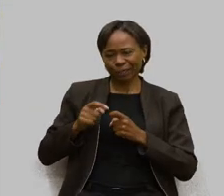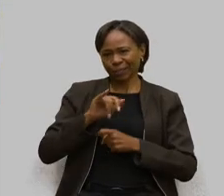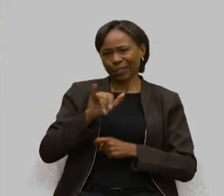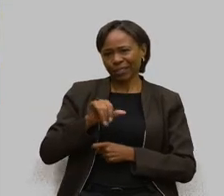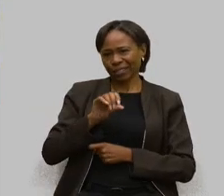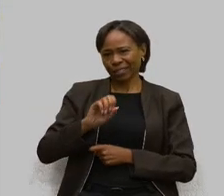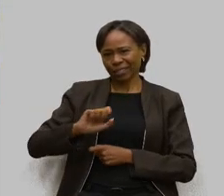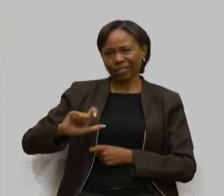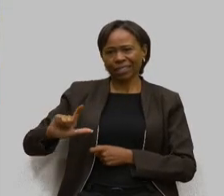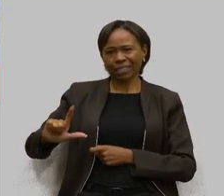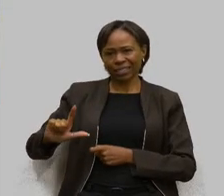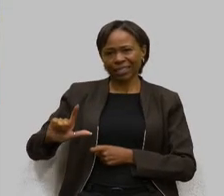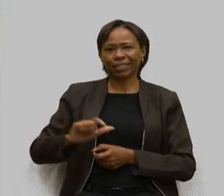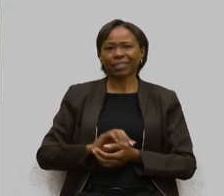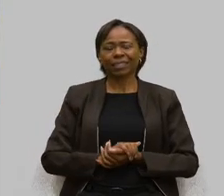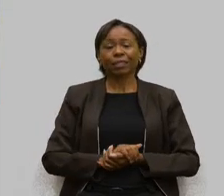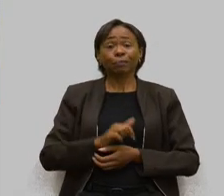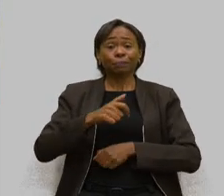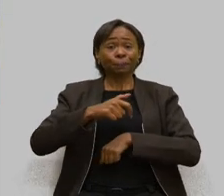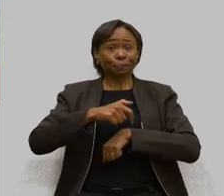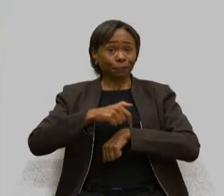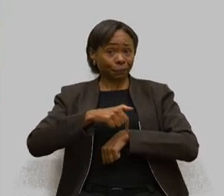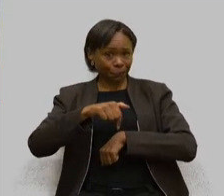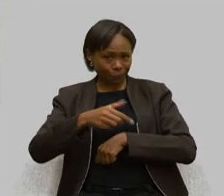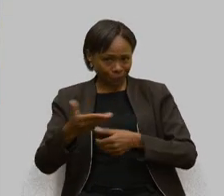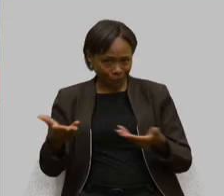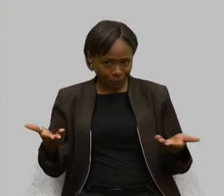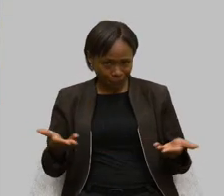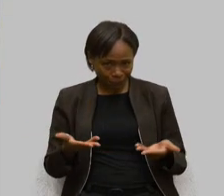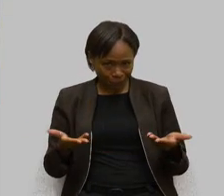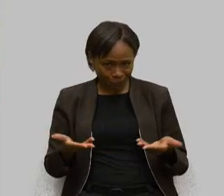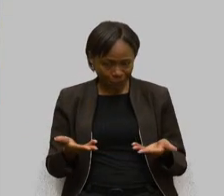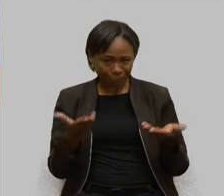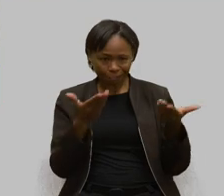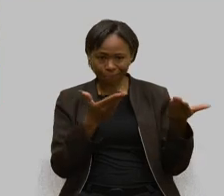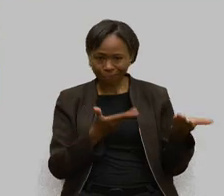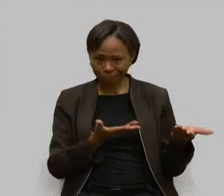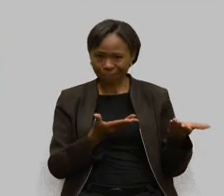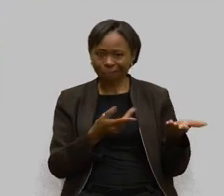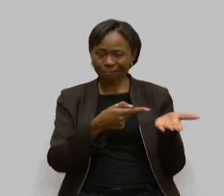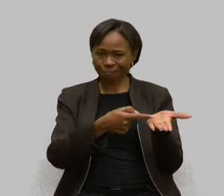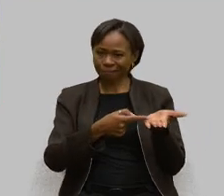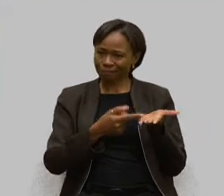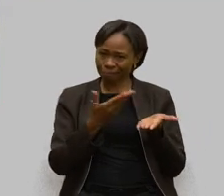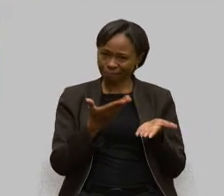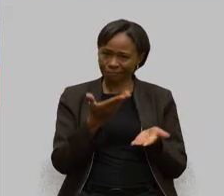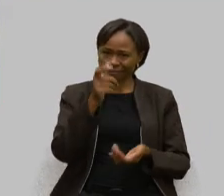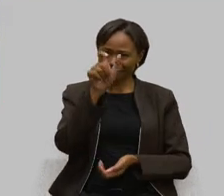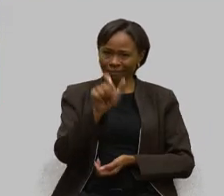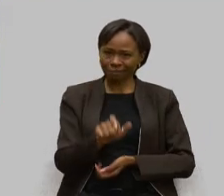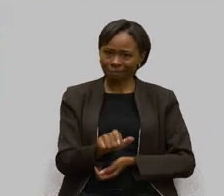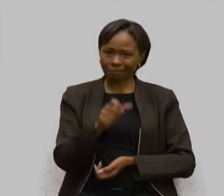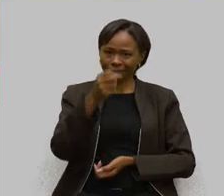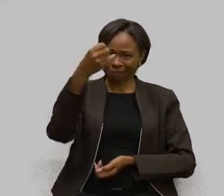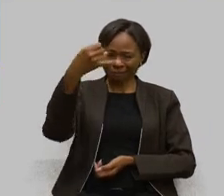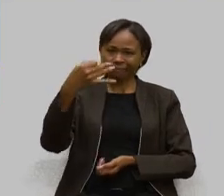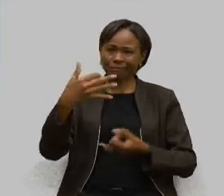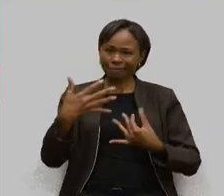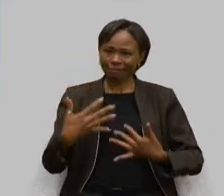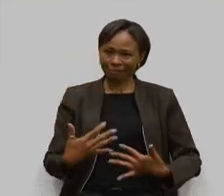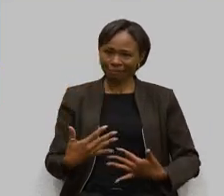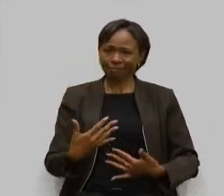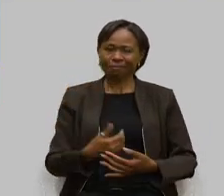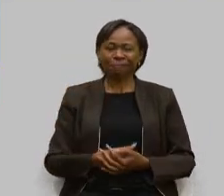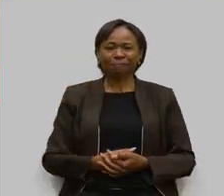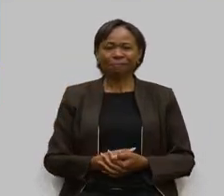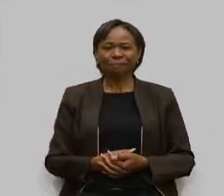Araújo eu nesse momento passo a palavra ao convidado para a sua explanação com a palavra do Dr Joel